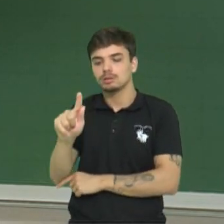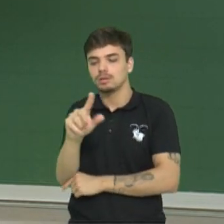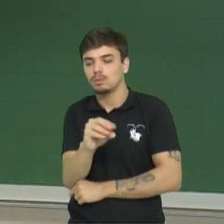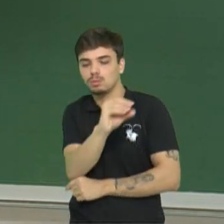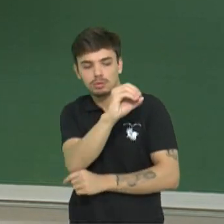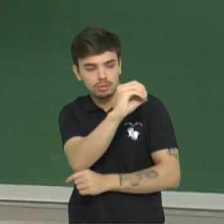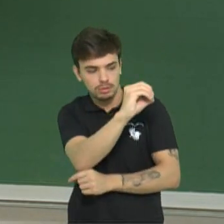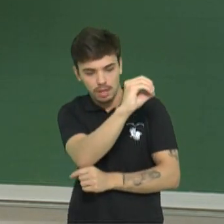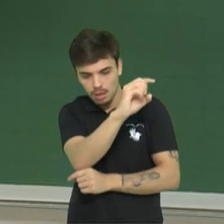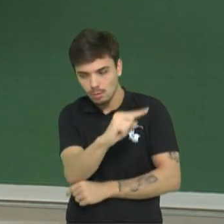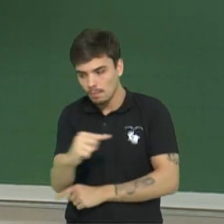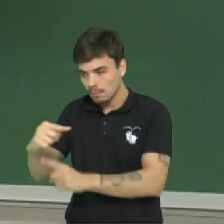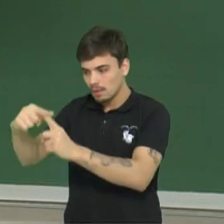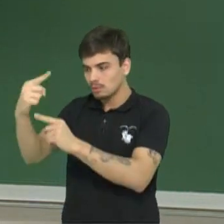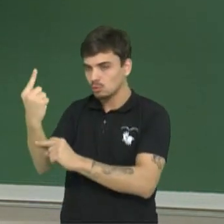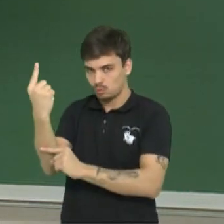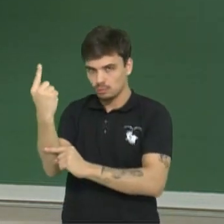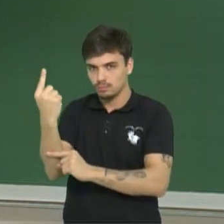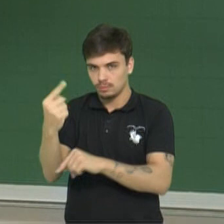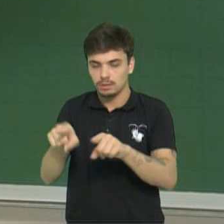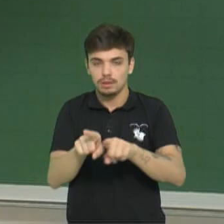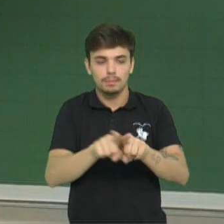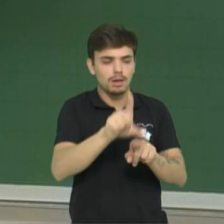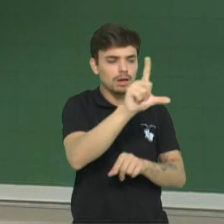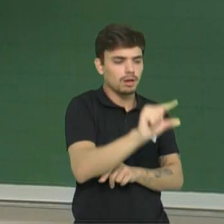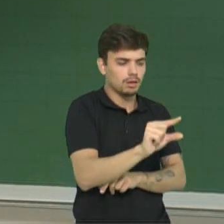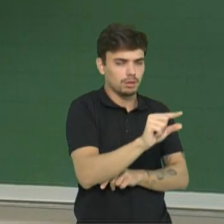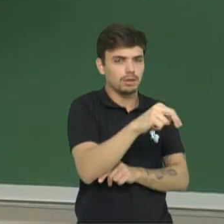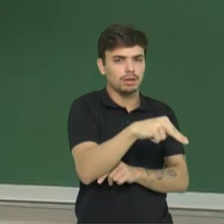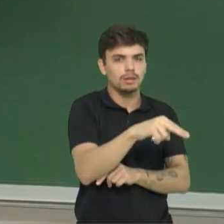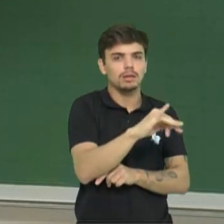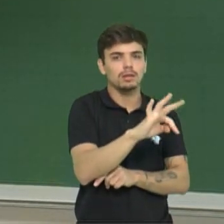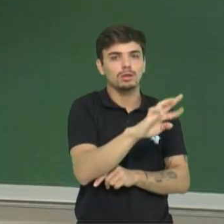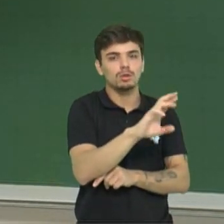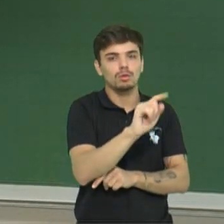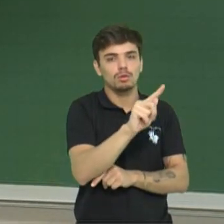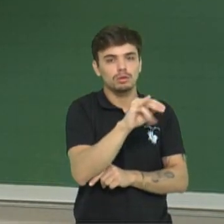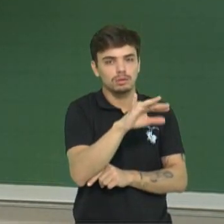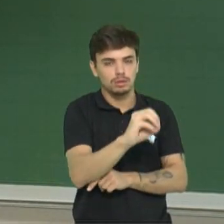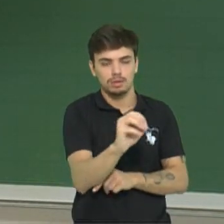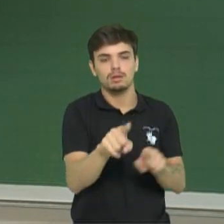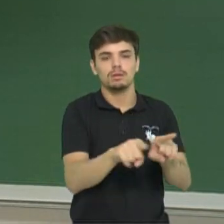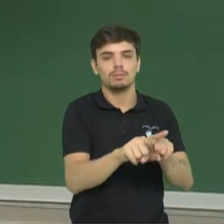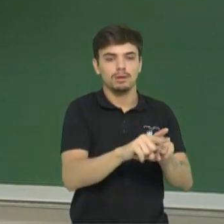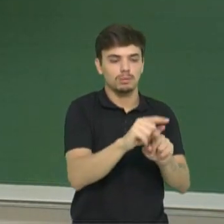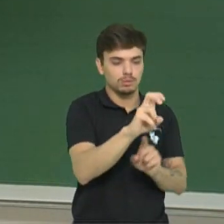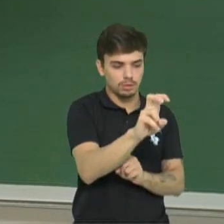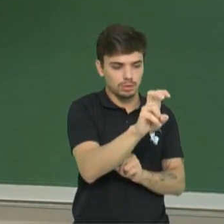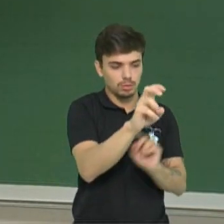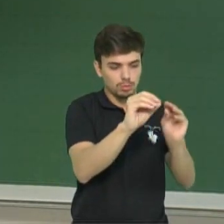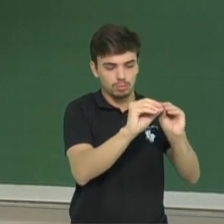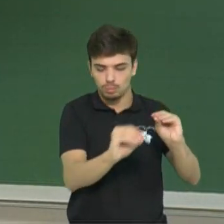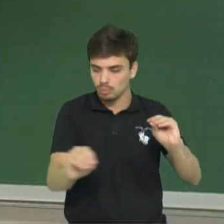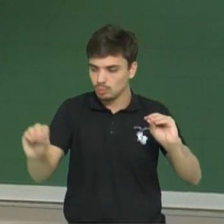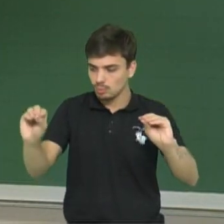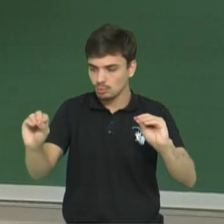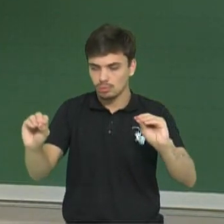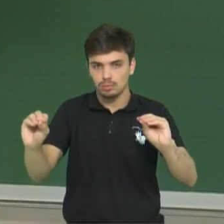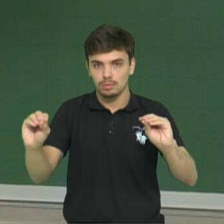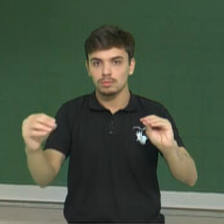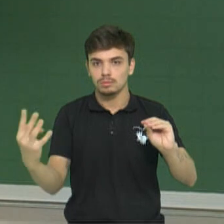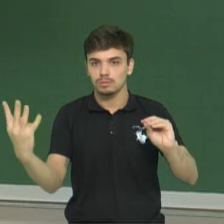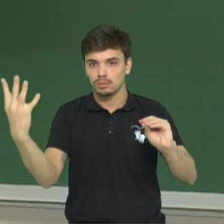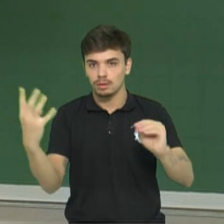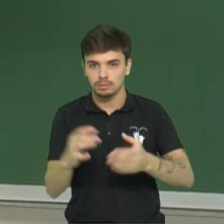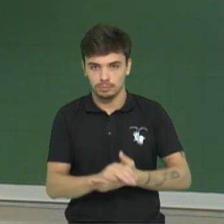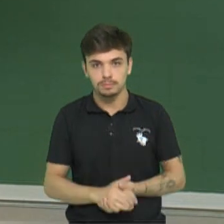foi para mais um na outra substância. E a redução do nitrogênio, que saiu aqui do 5 e foi lá para o